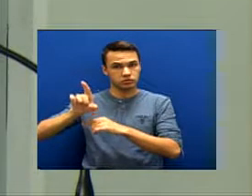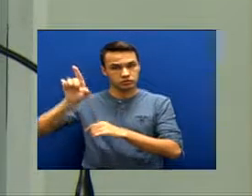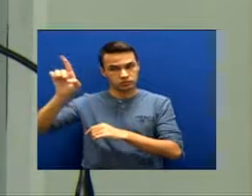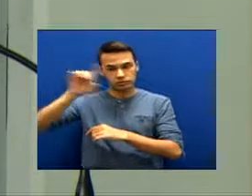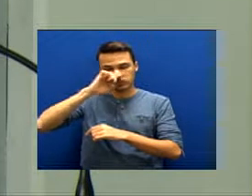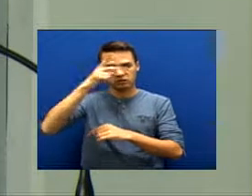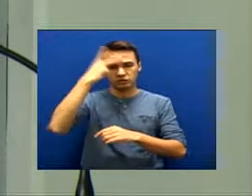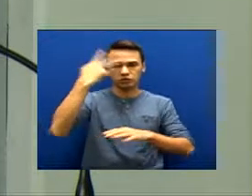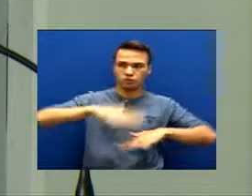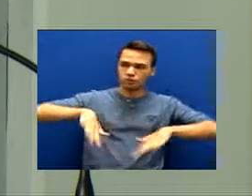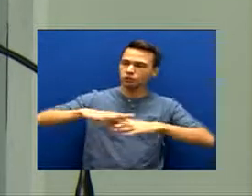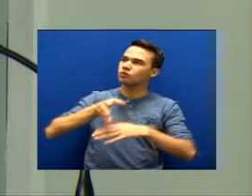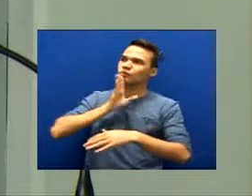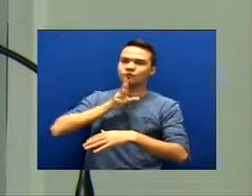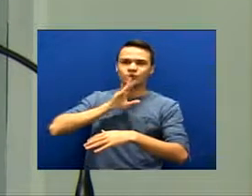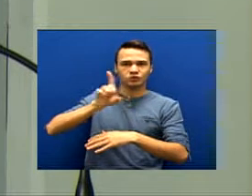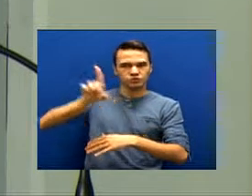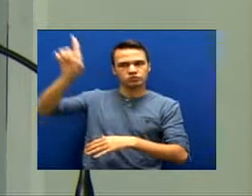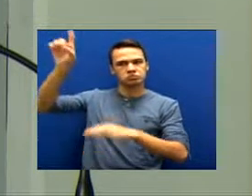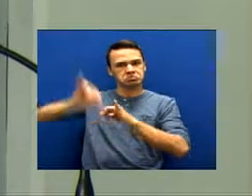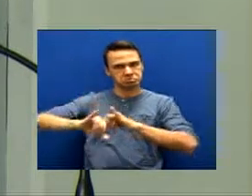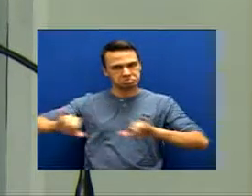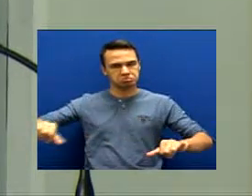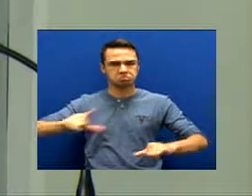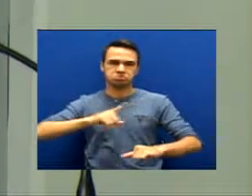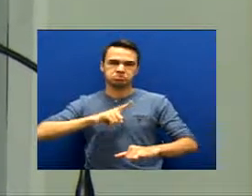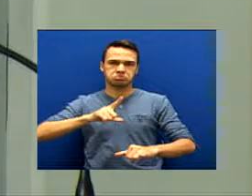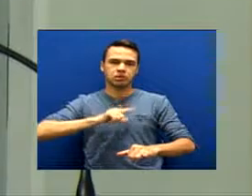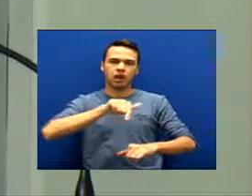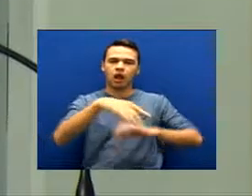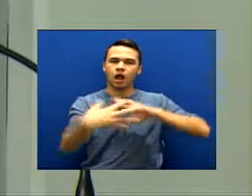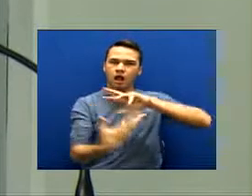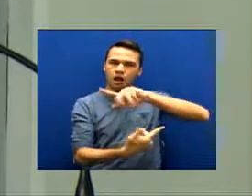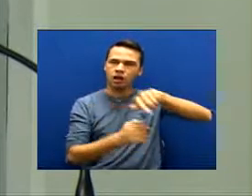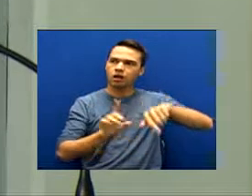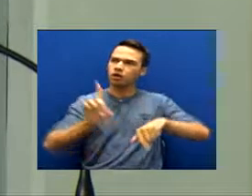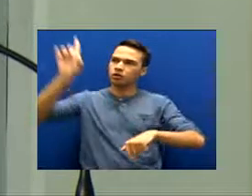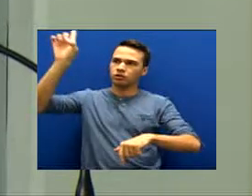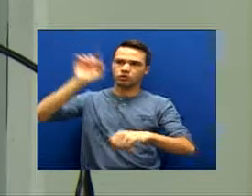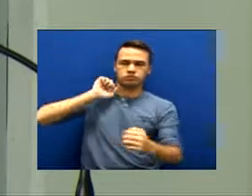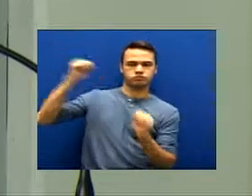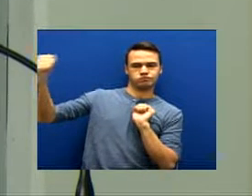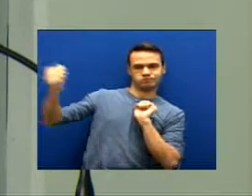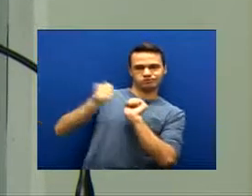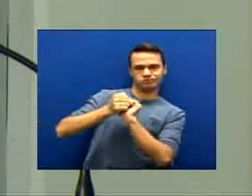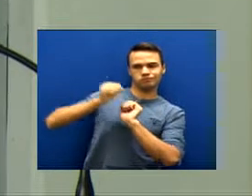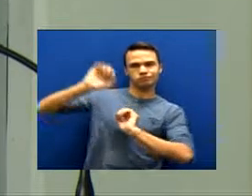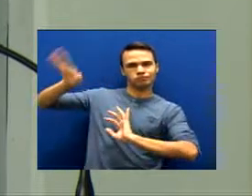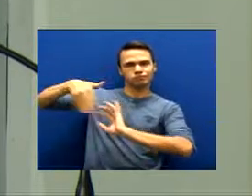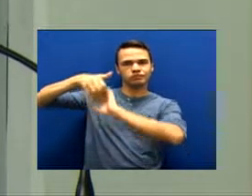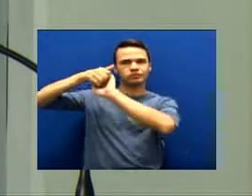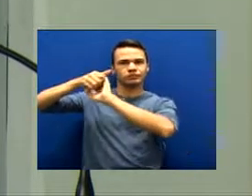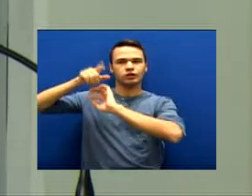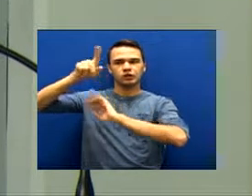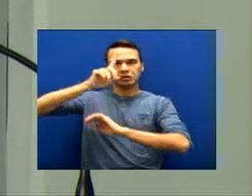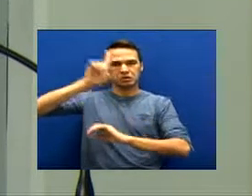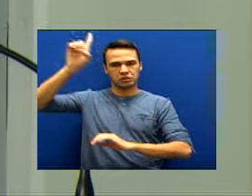mares, ainda que as águas tumultuem e espumejem, a sua fúria os